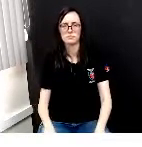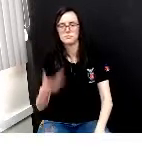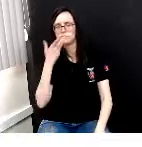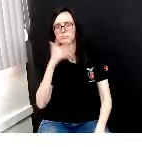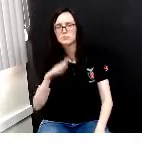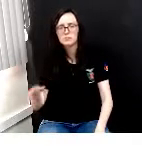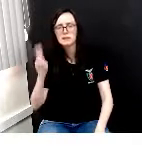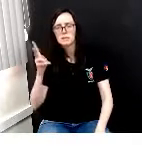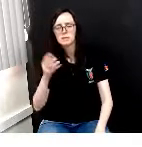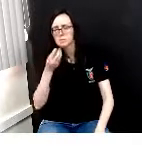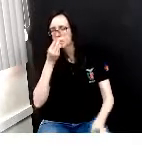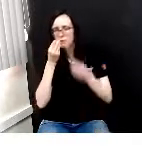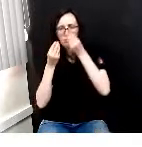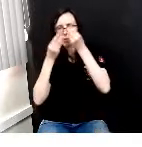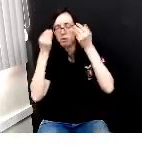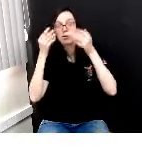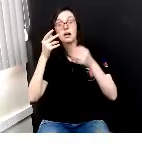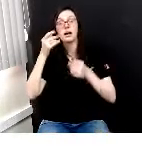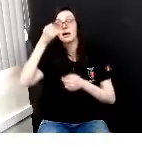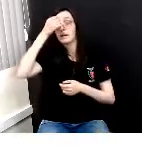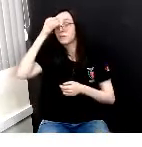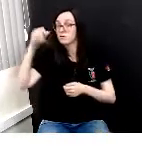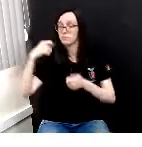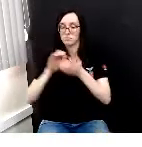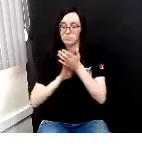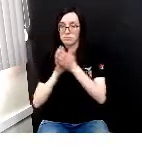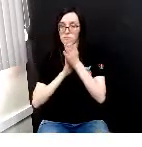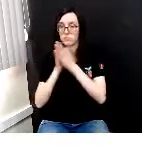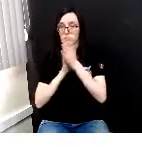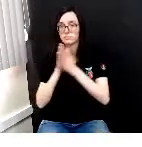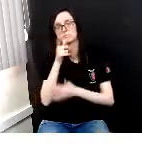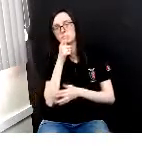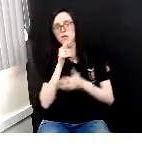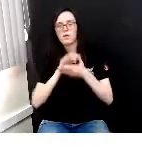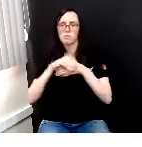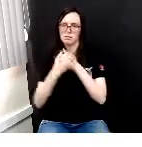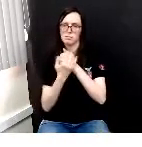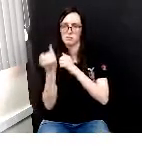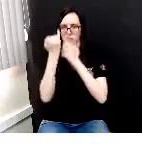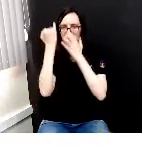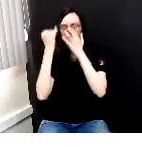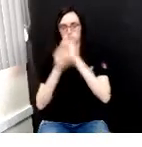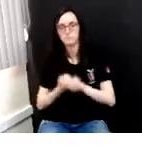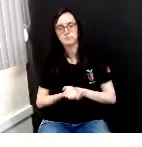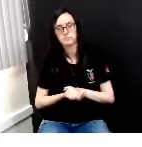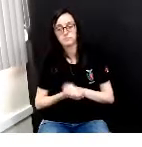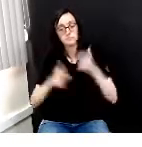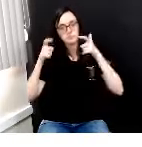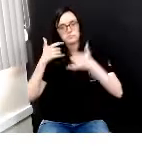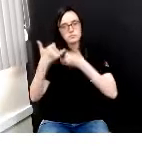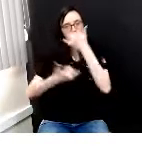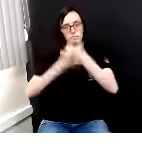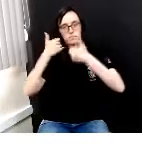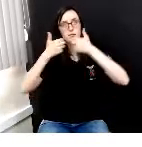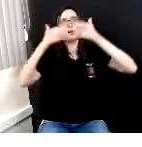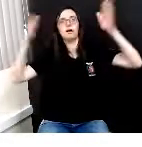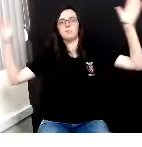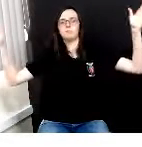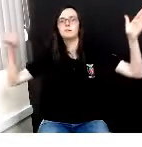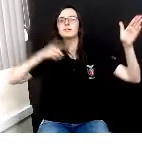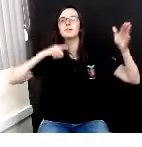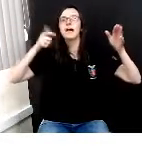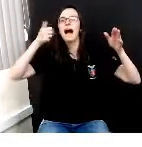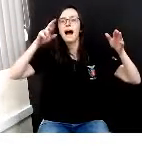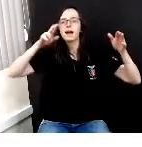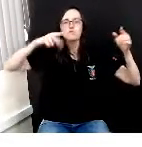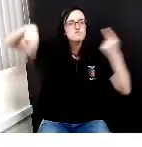nariz, boca. Lembrar sempre de lavar a mão com água e sabão. Brinque em locais abertos, locais